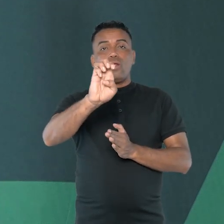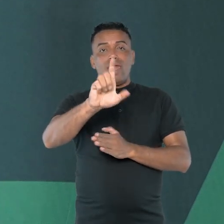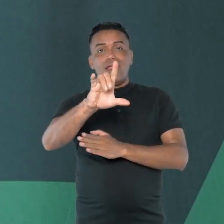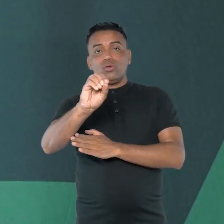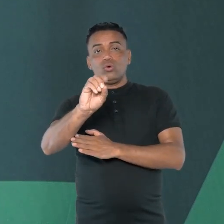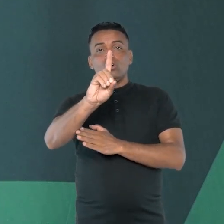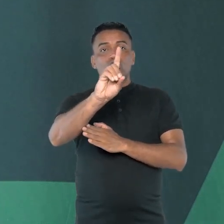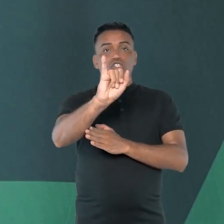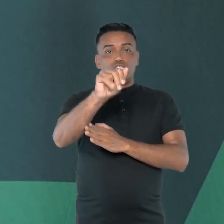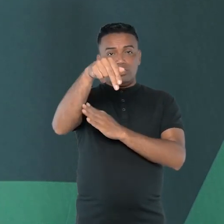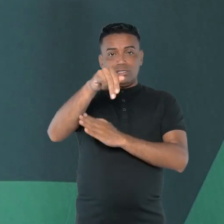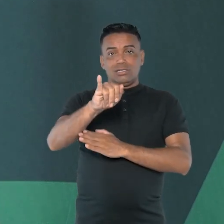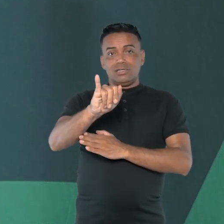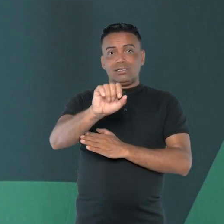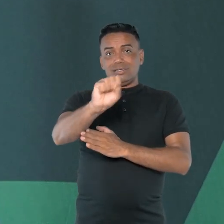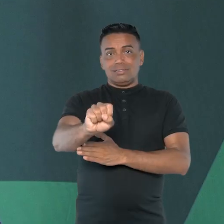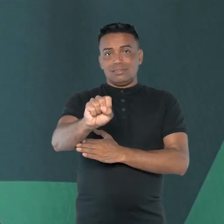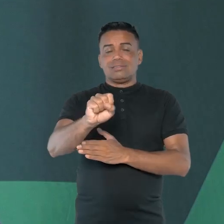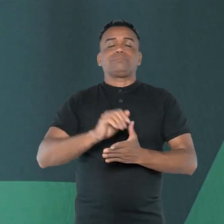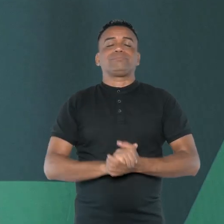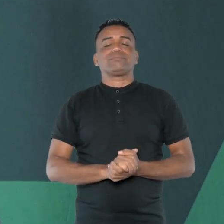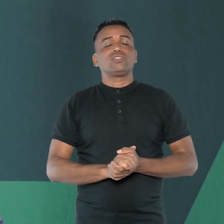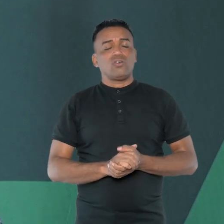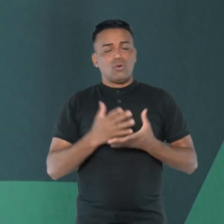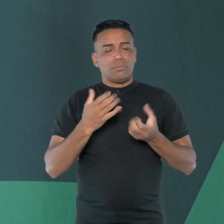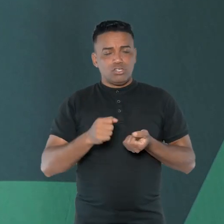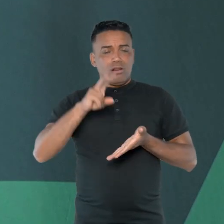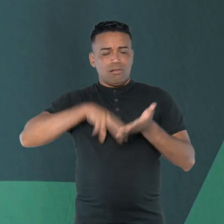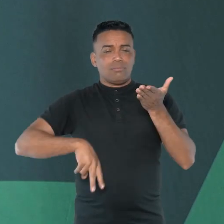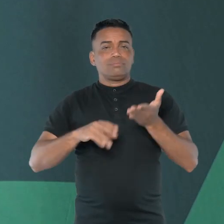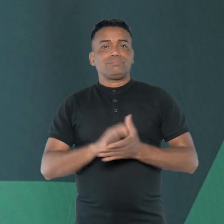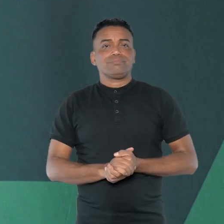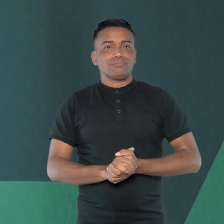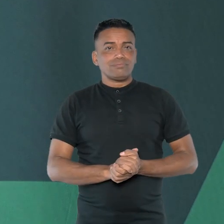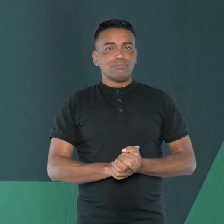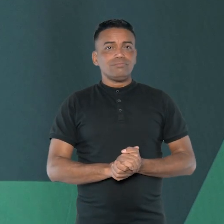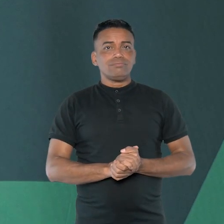nos bares reunidos, e aqui eu vou me permitir ler para vocês.